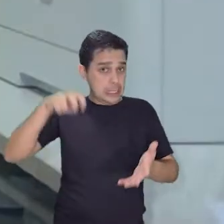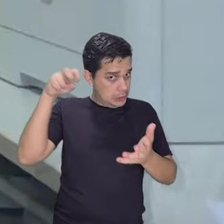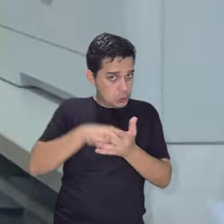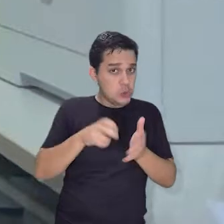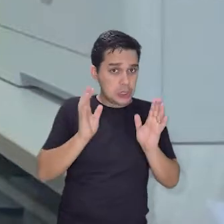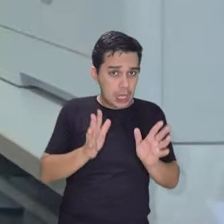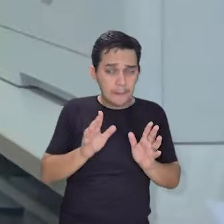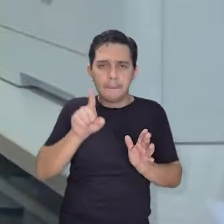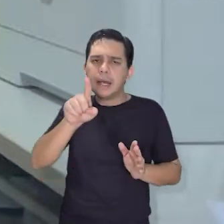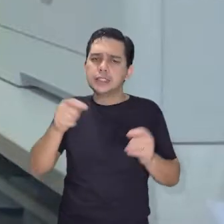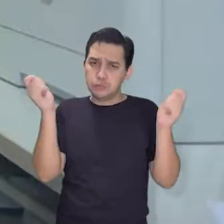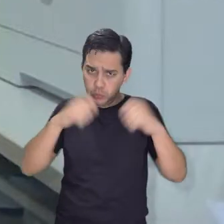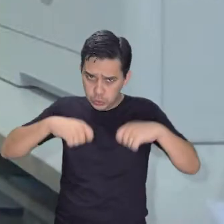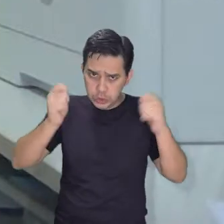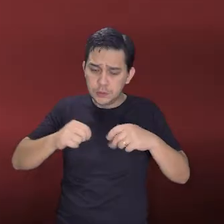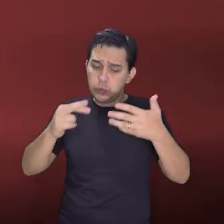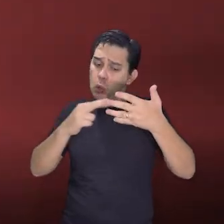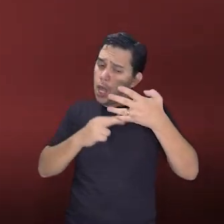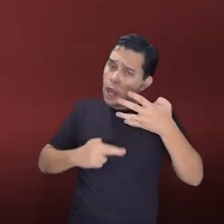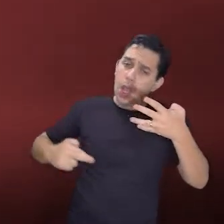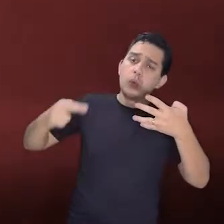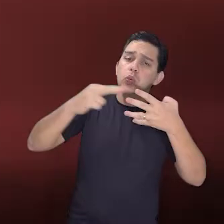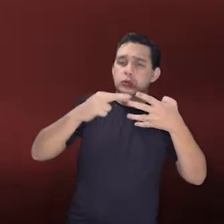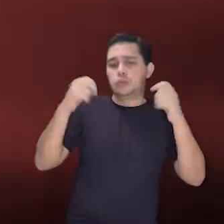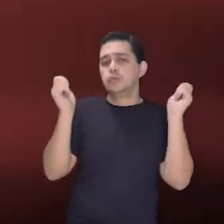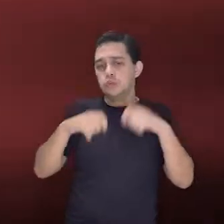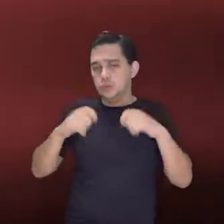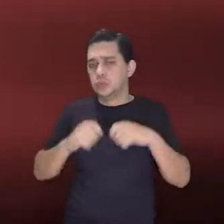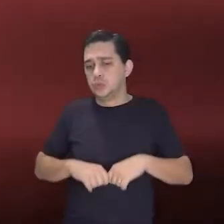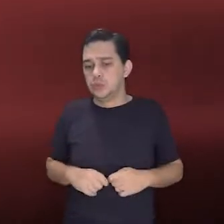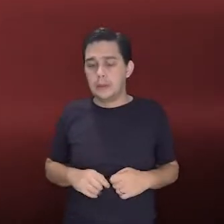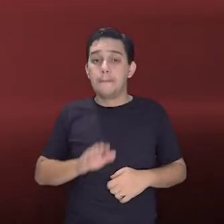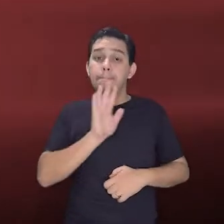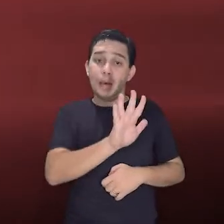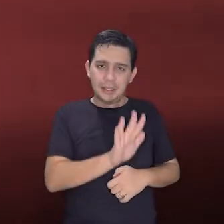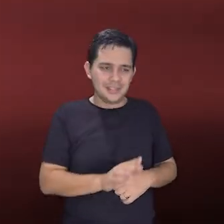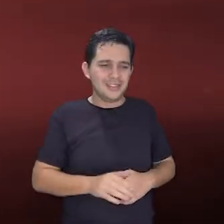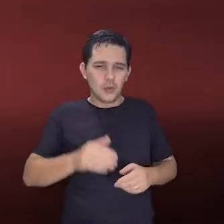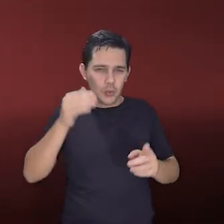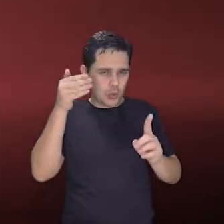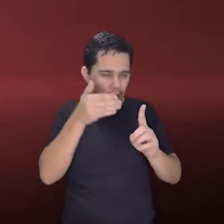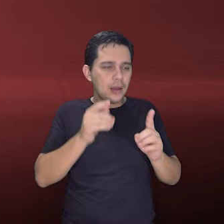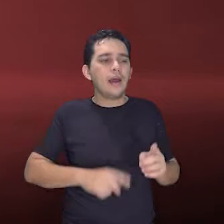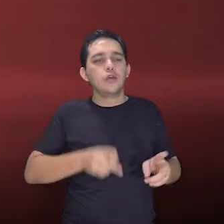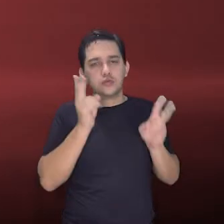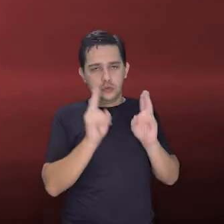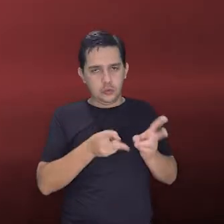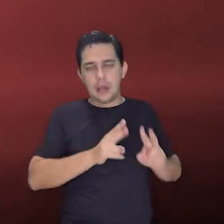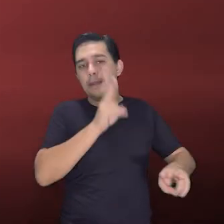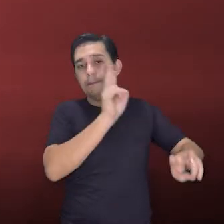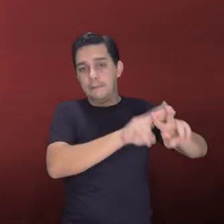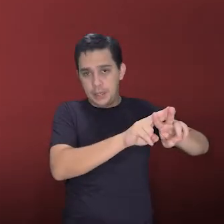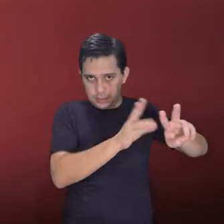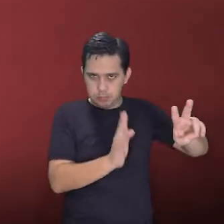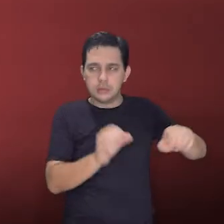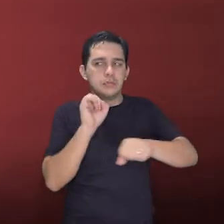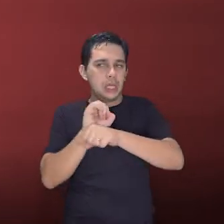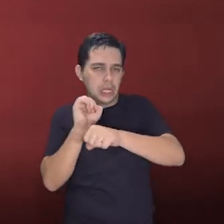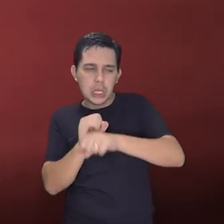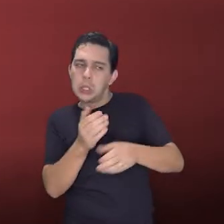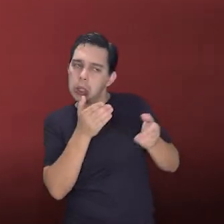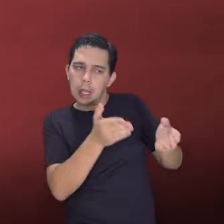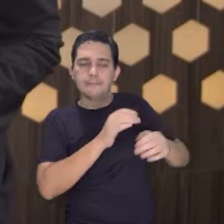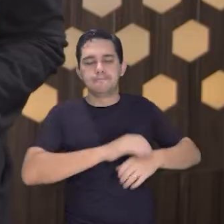da decisão do 4º Tribunal do Júri. No entanto, o condenado permanecerá preso preventivamente, como determinado na